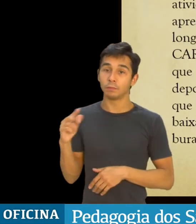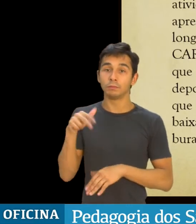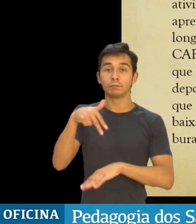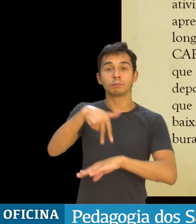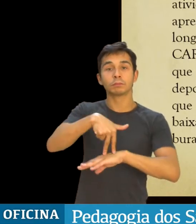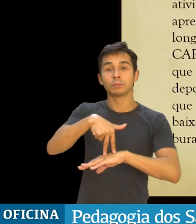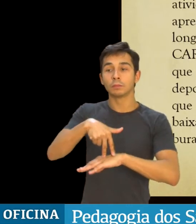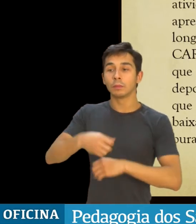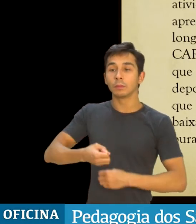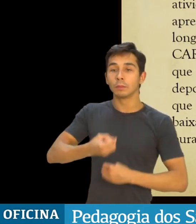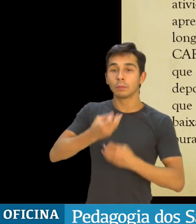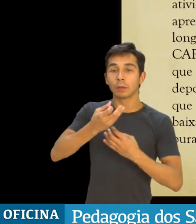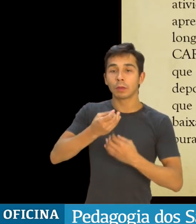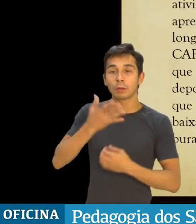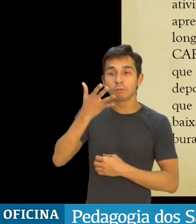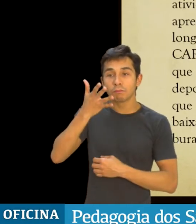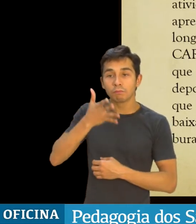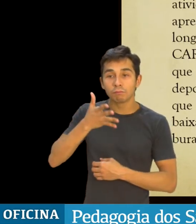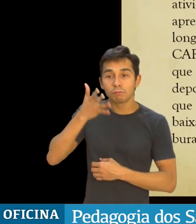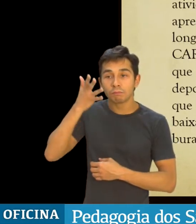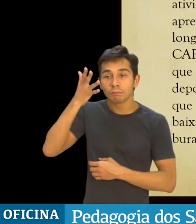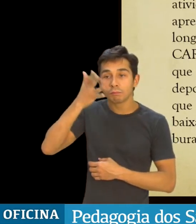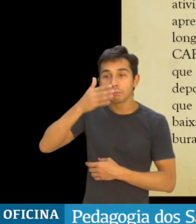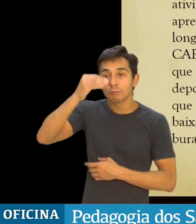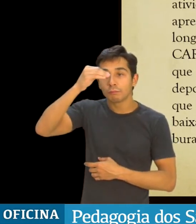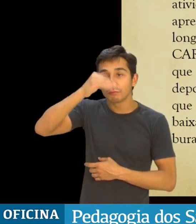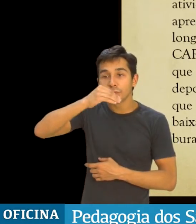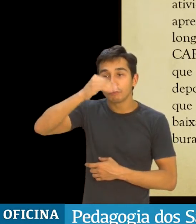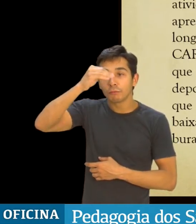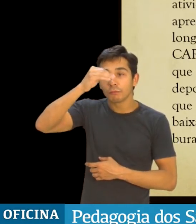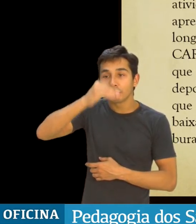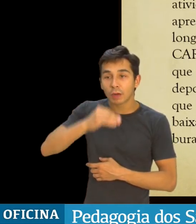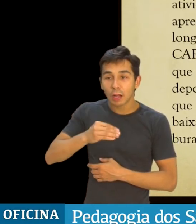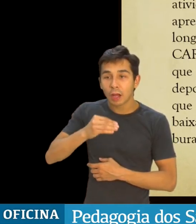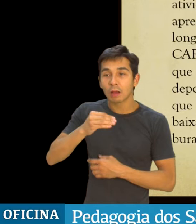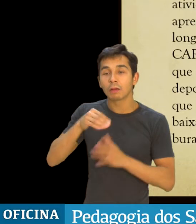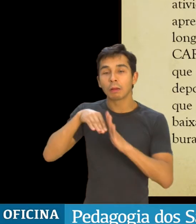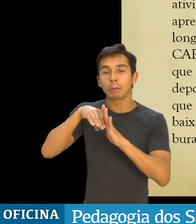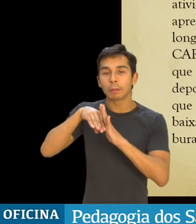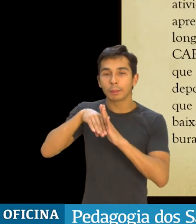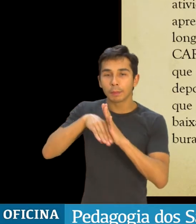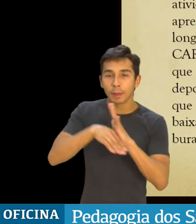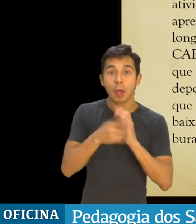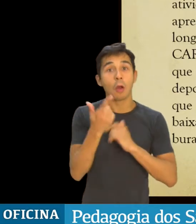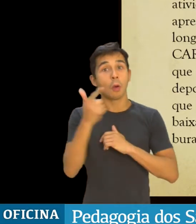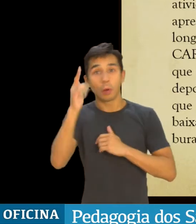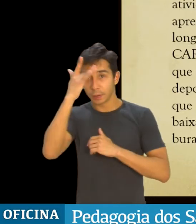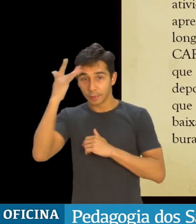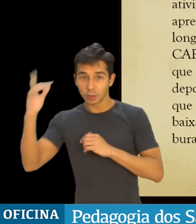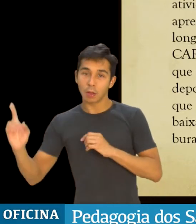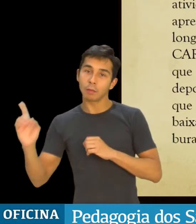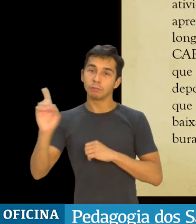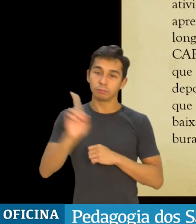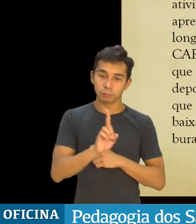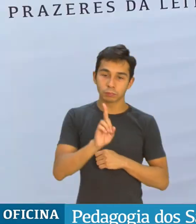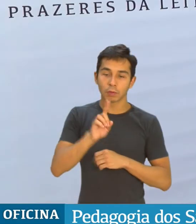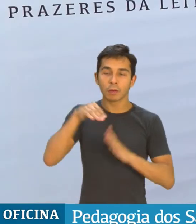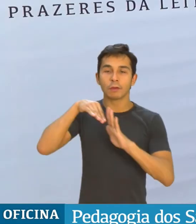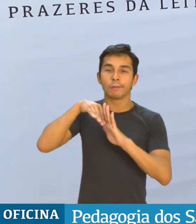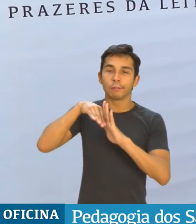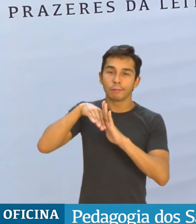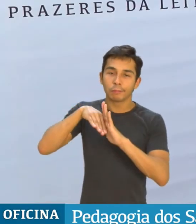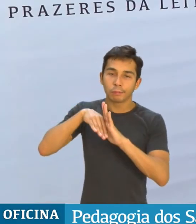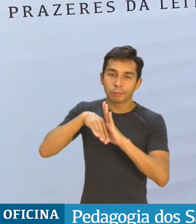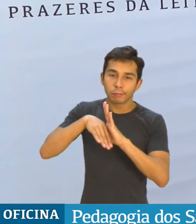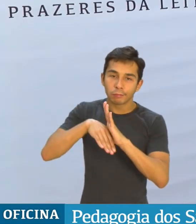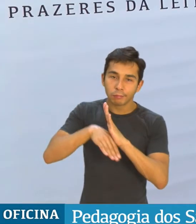voz baixa, depois vai outra que às vezes tem uma certa dificuldade, que não tem problema. Aliás, sarau é o espaço para as pessoas